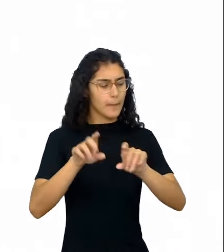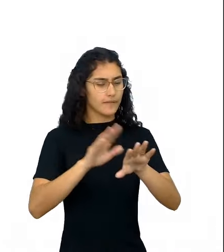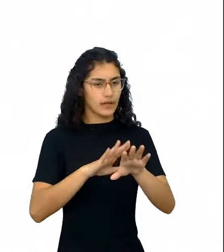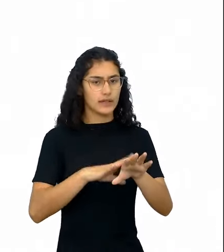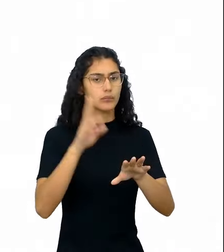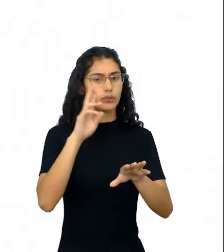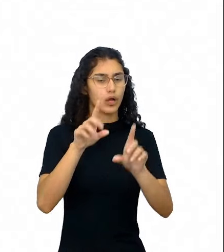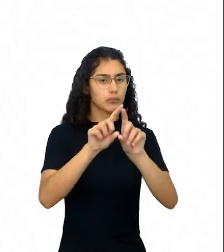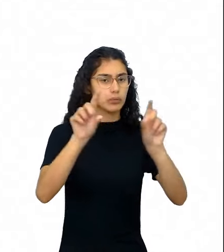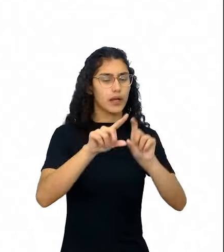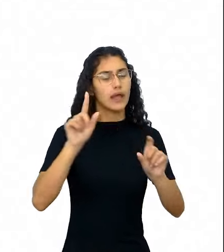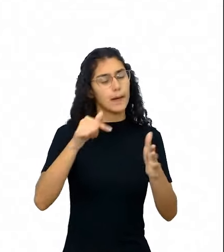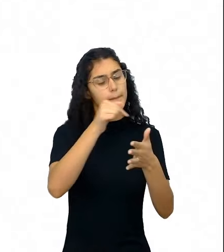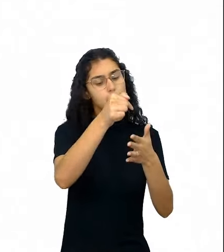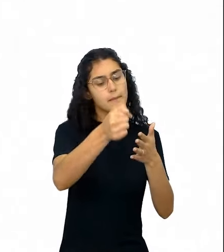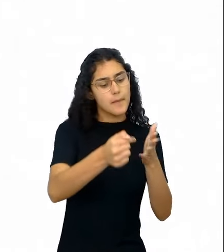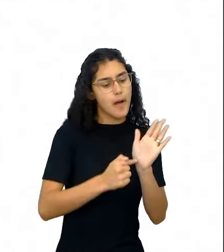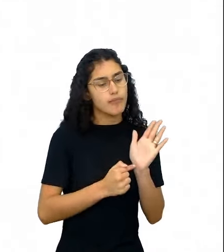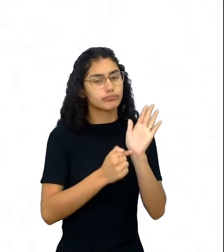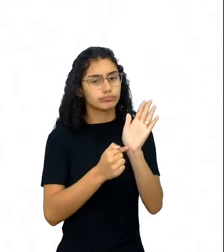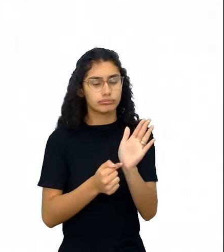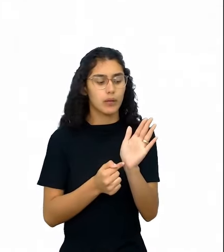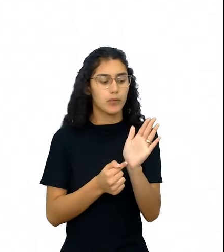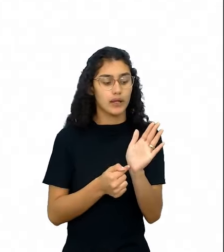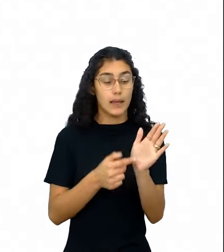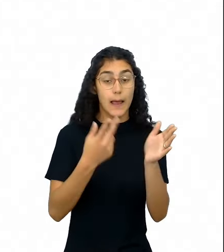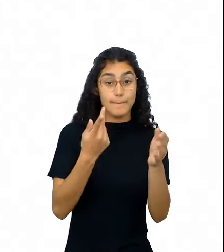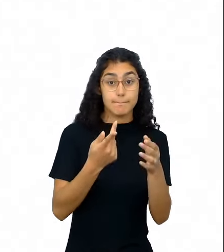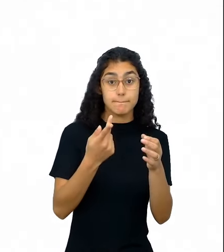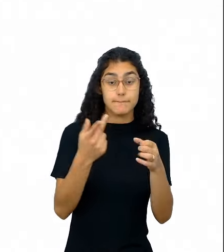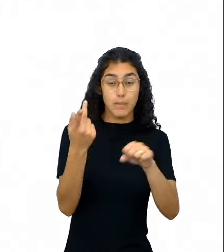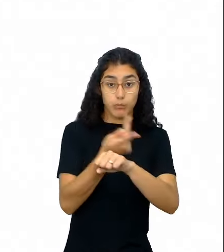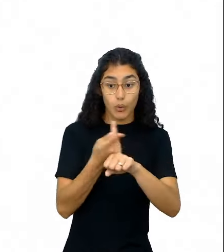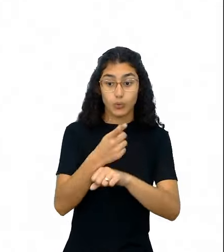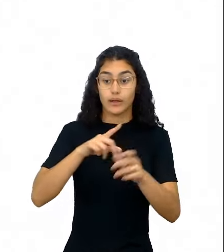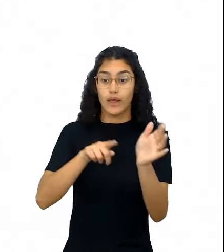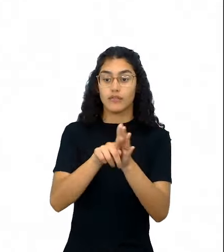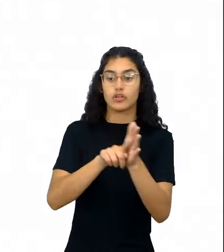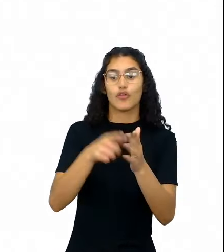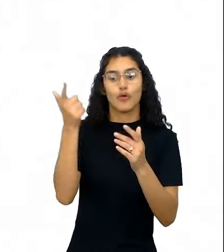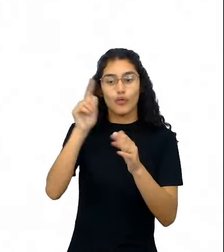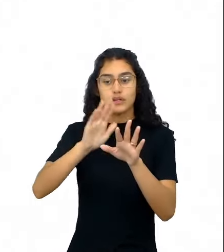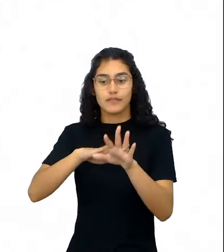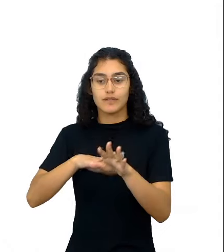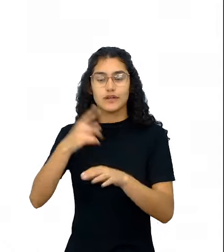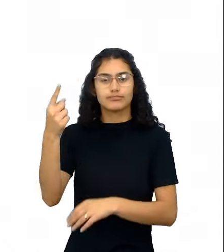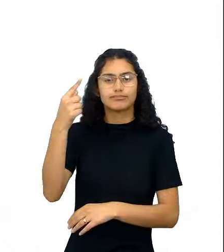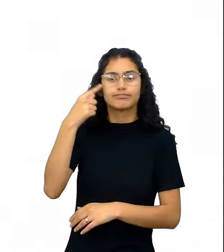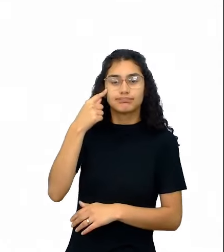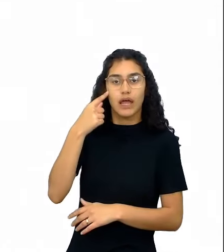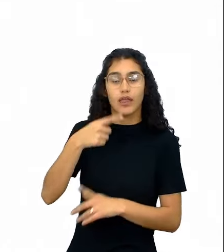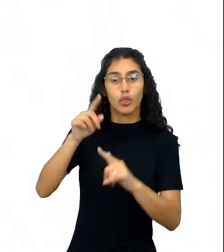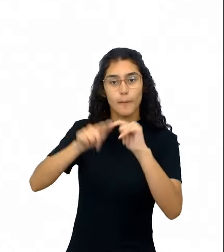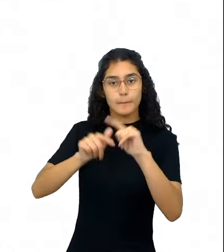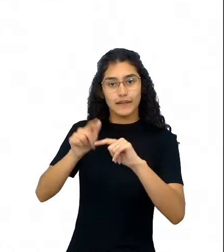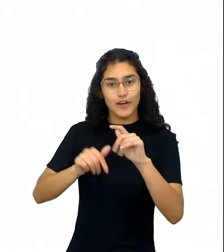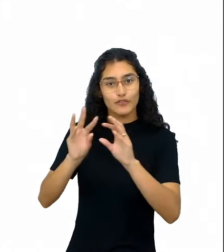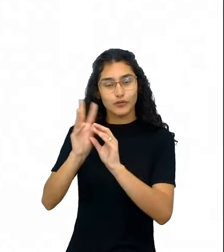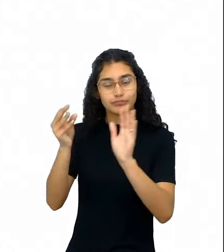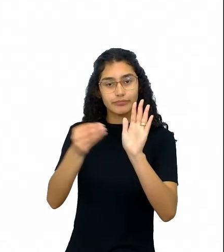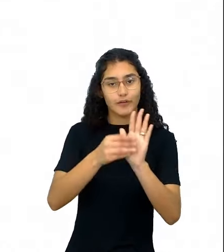história em quadrinhos são esses, e é a partir dessas pistas que eu vou reconstruir o sentido deste material que eu entro